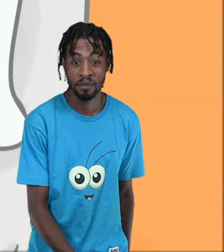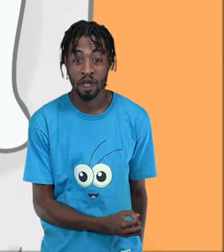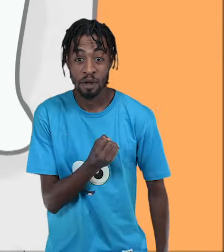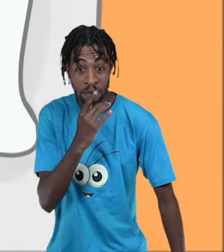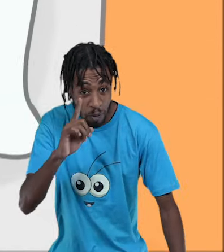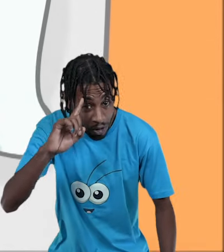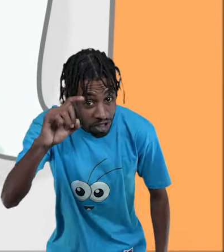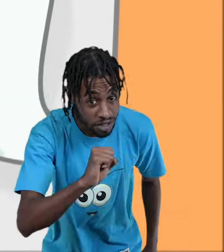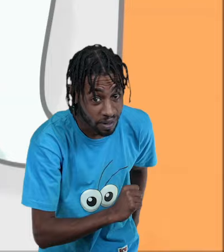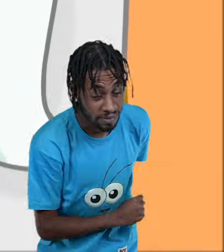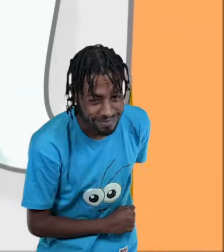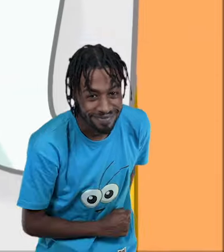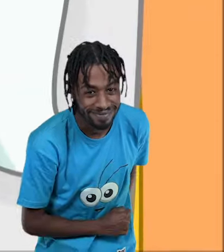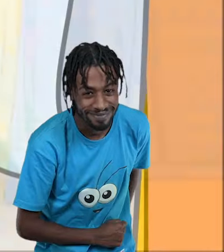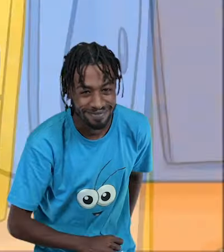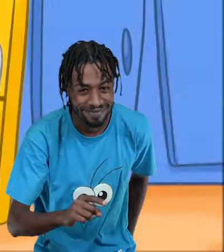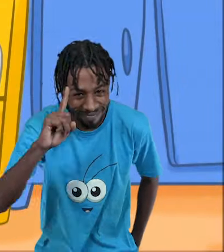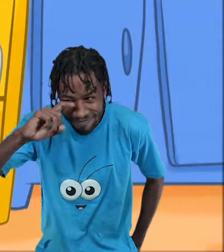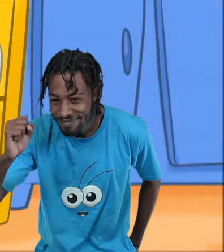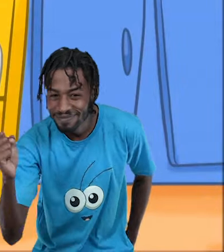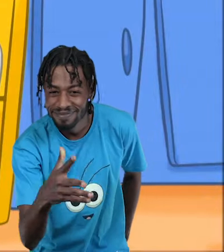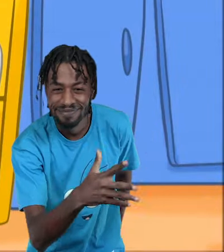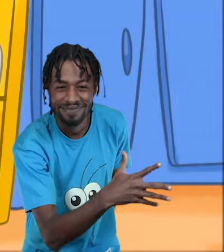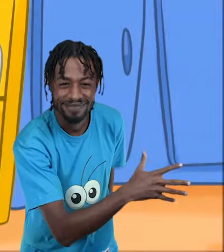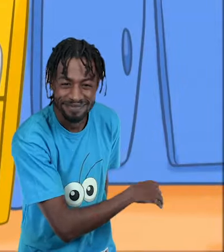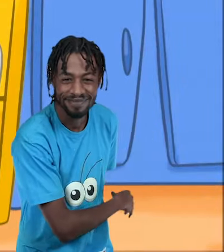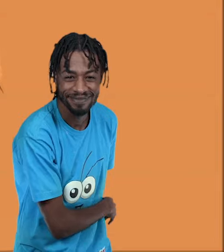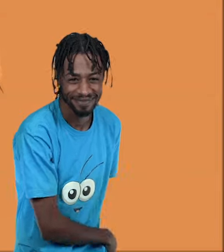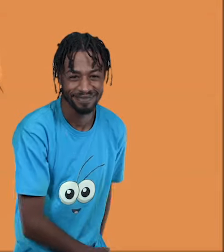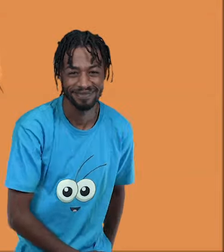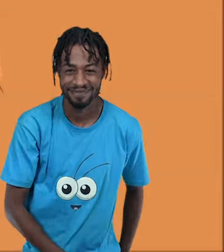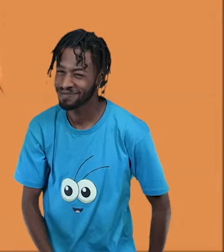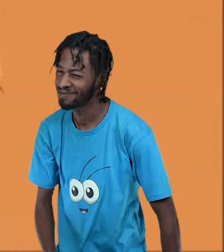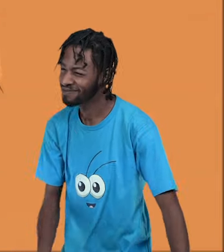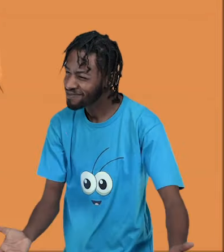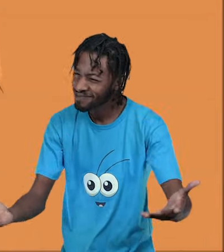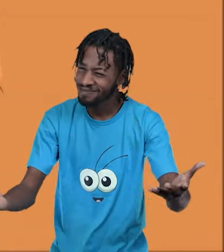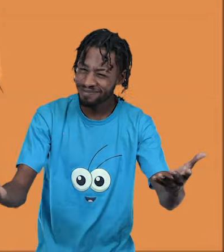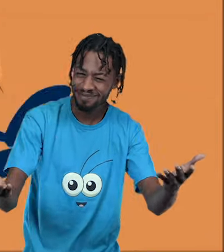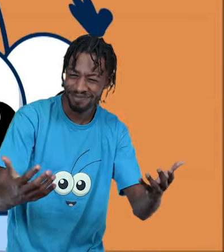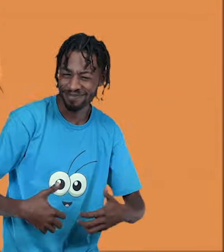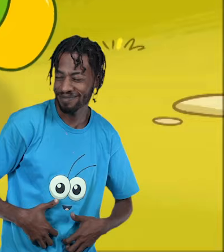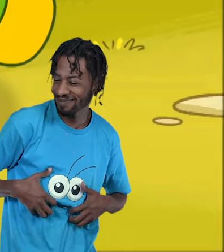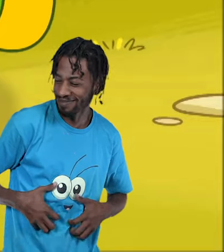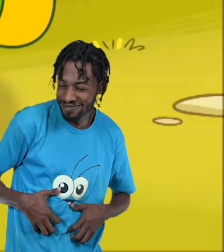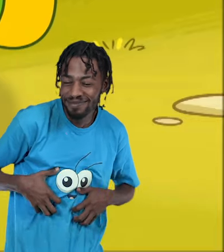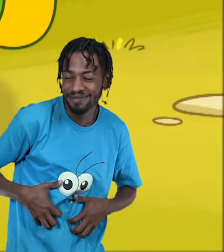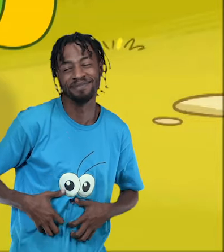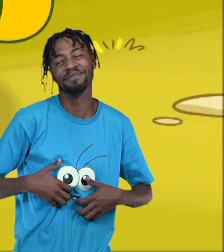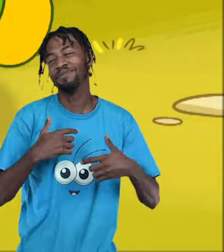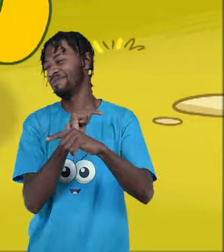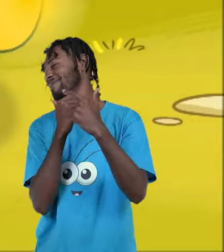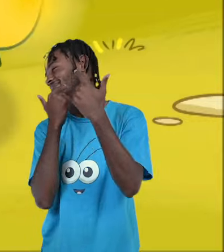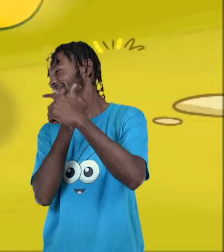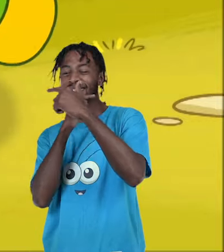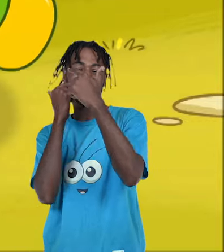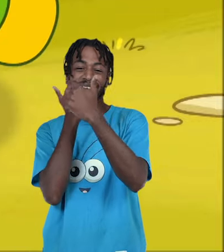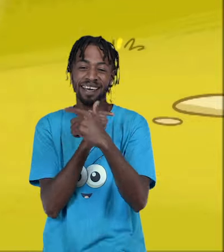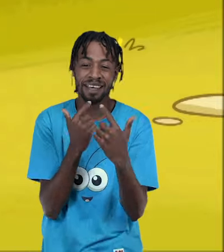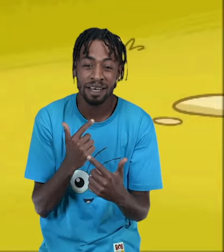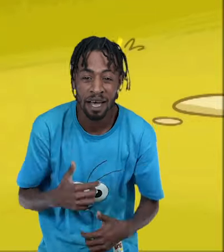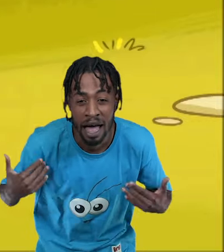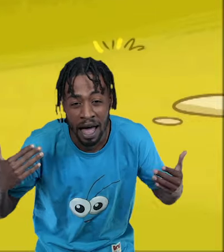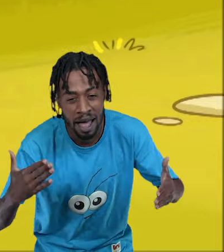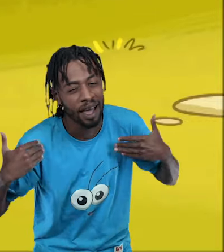dorme Bom dia, novo dia Uma pós-cerquinha que alegria